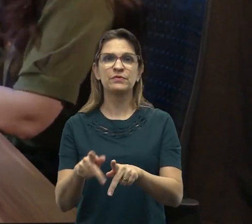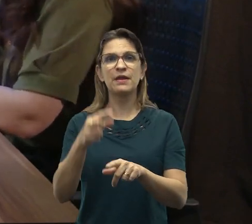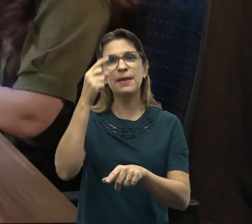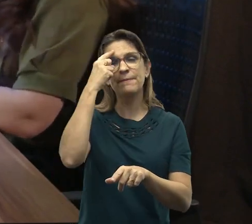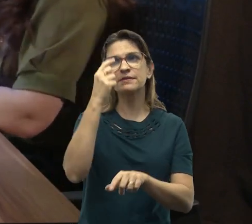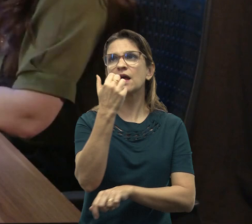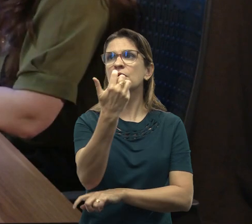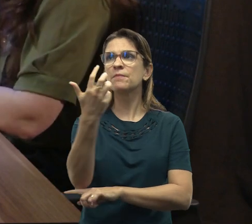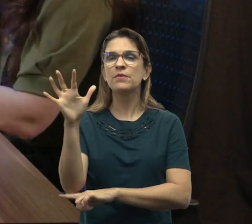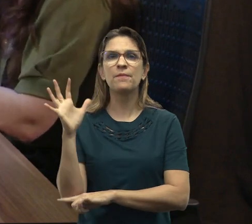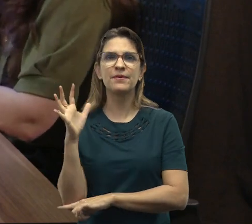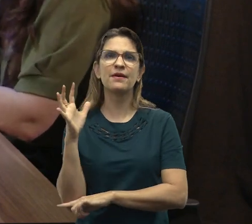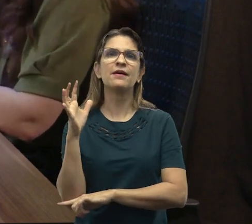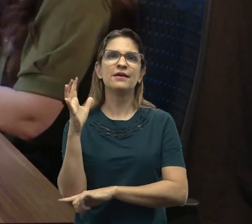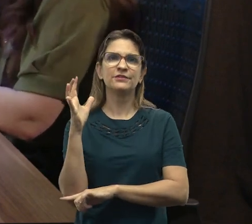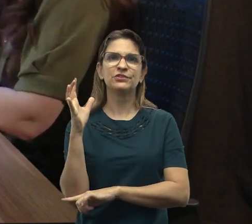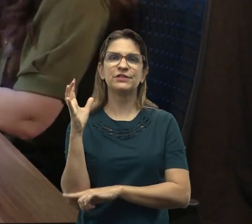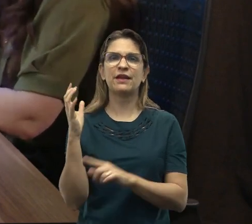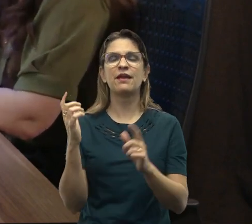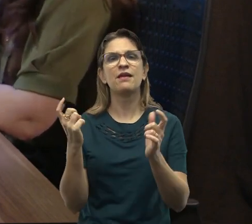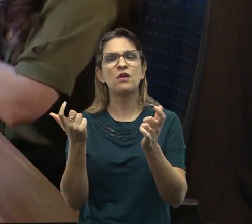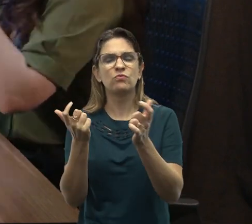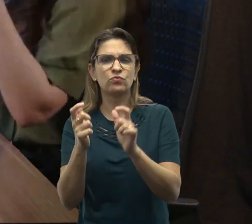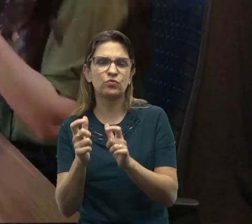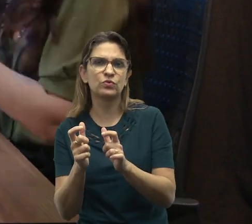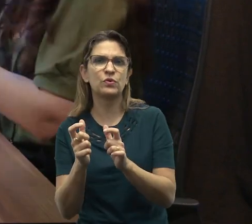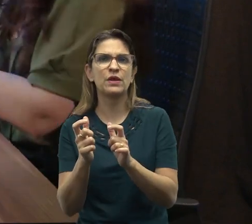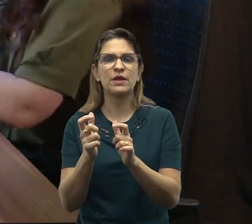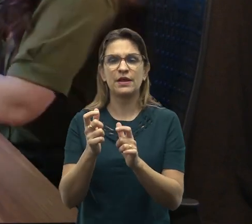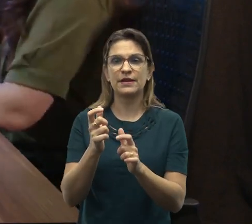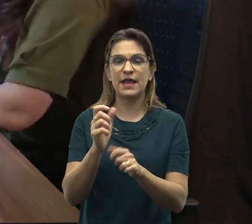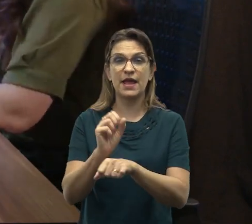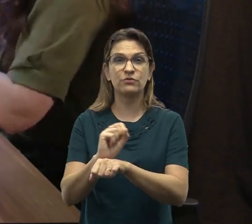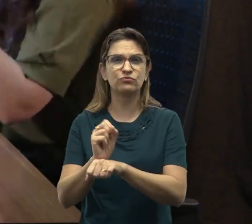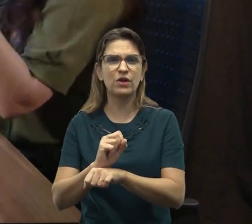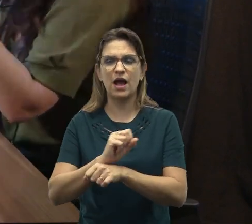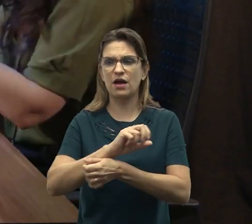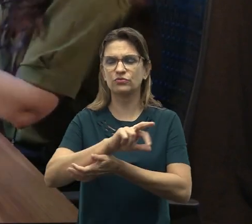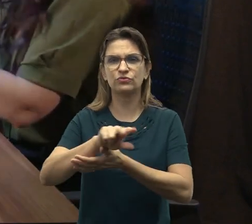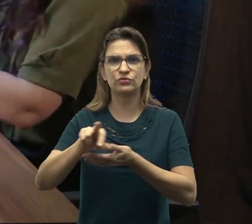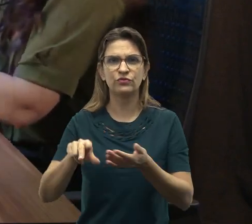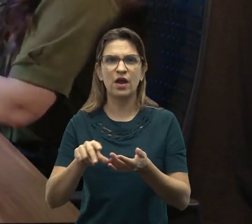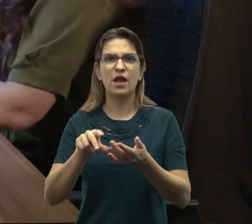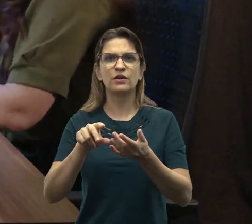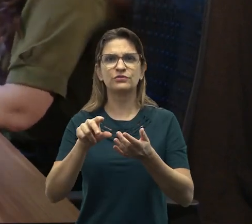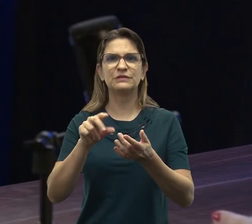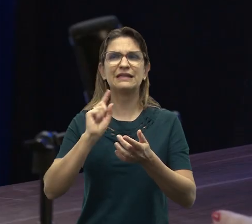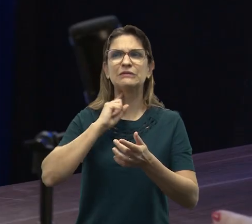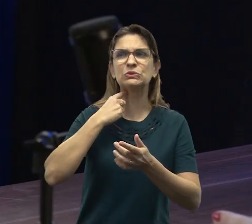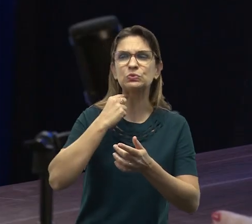carros aí na rua. Então, é pensar mesmo no geral da nossa cidade, da qualidade de vida mesmo da nossa